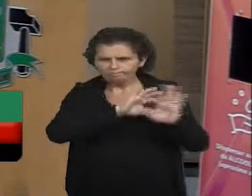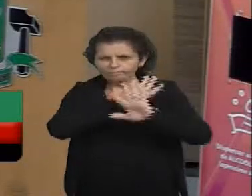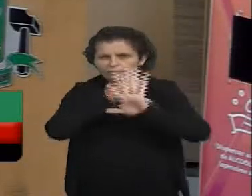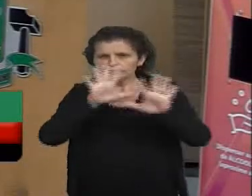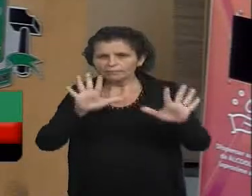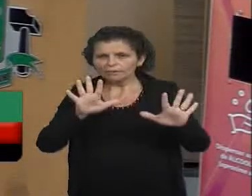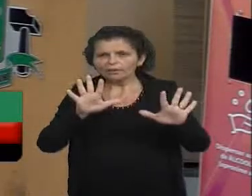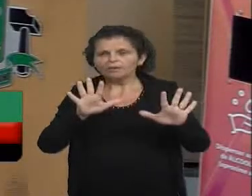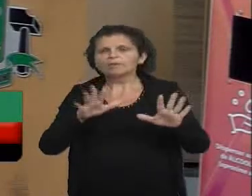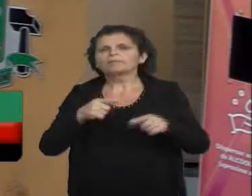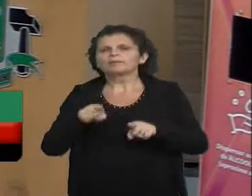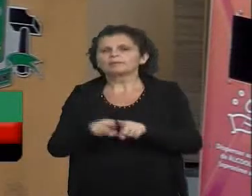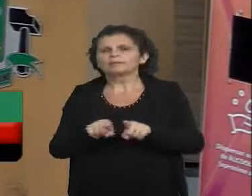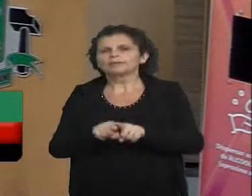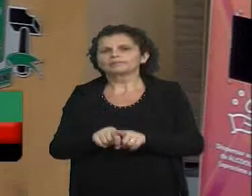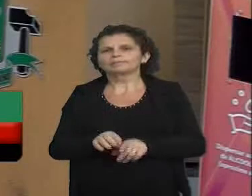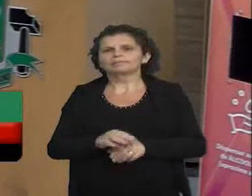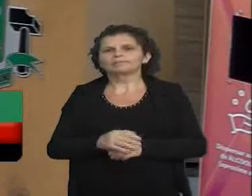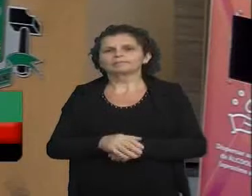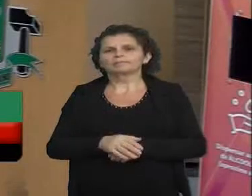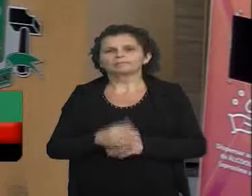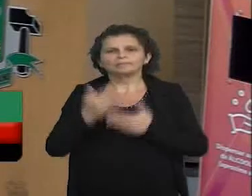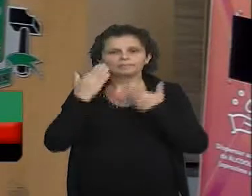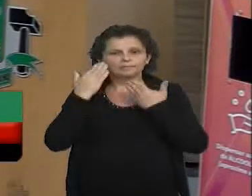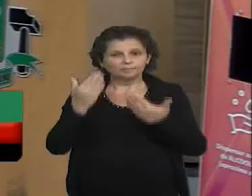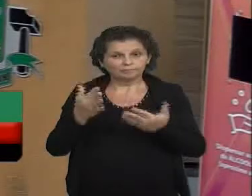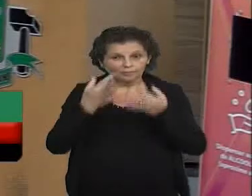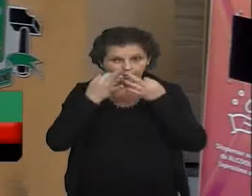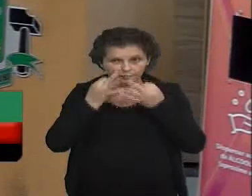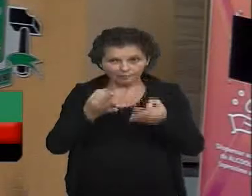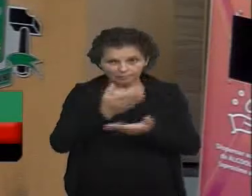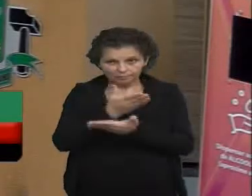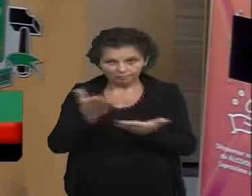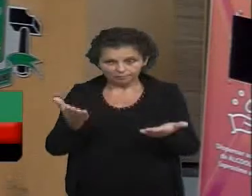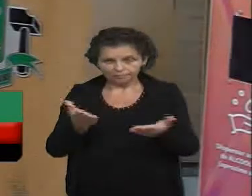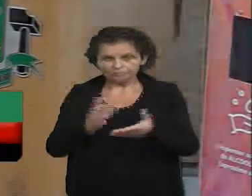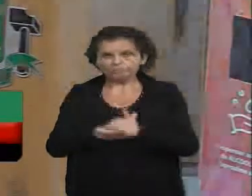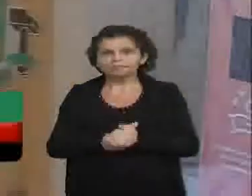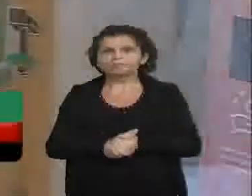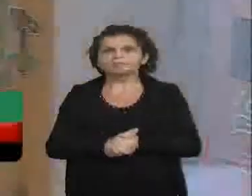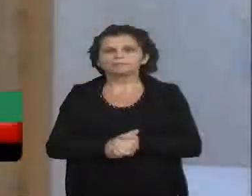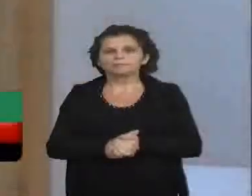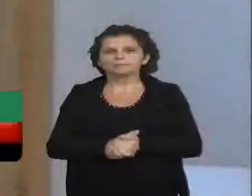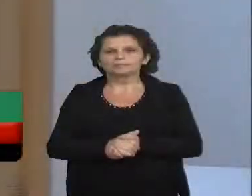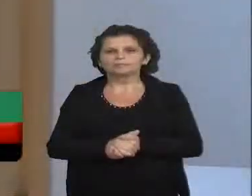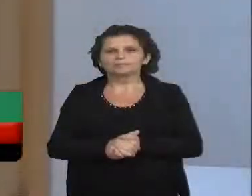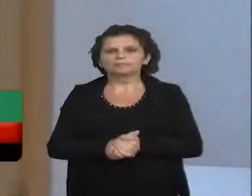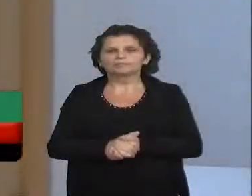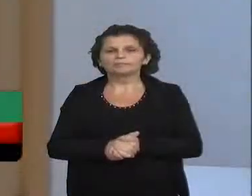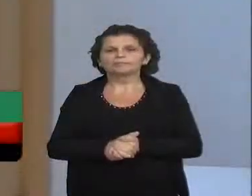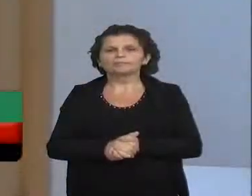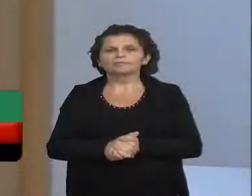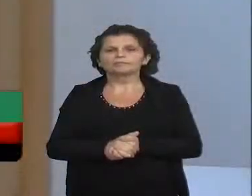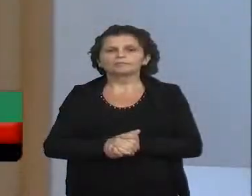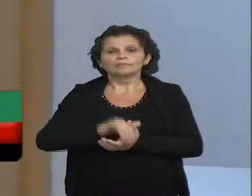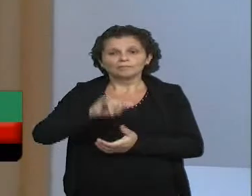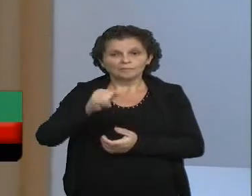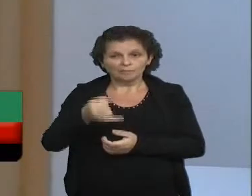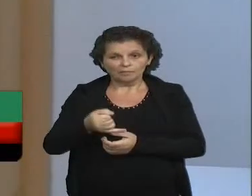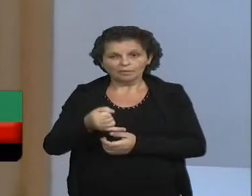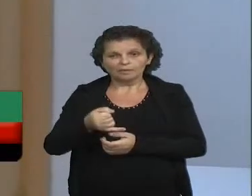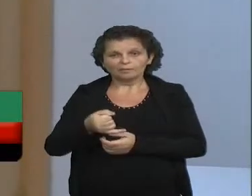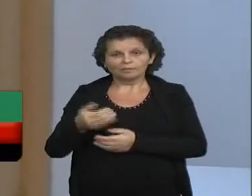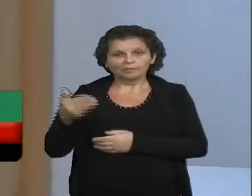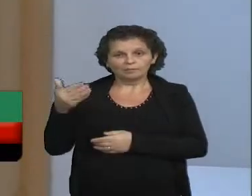gente tenha essa tranquilidade aqui na sessão. Muito obrigado, atenção de todos. Obrigada, senhor presidente. Então, aproveitando já